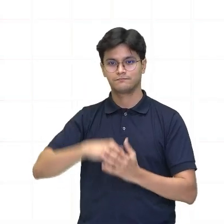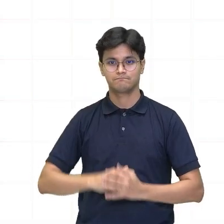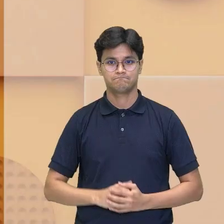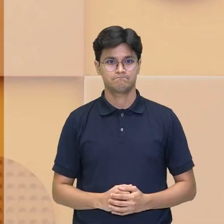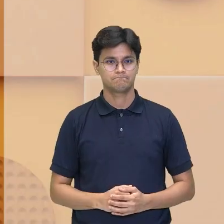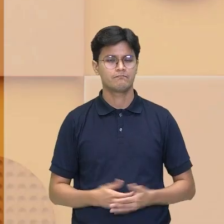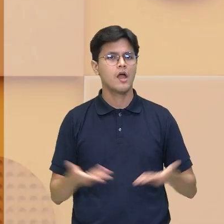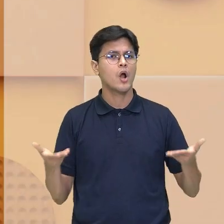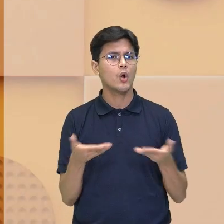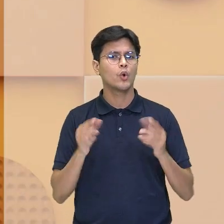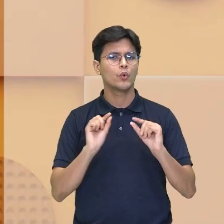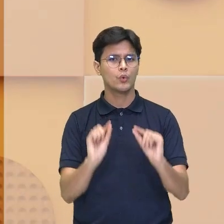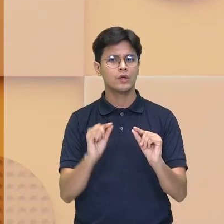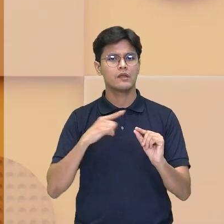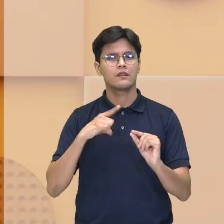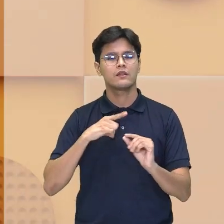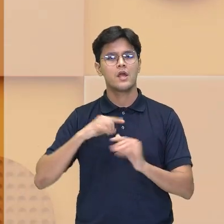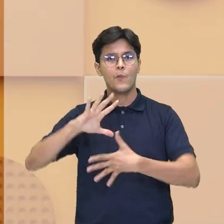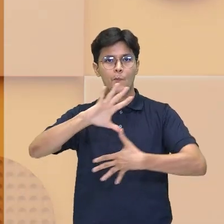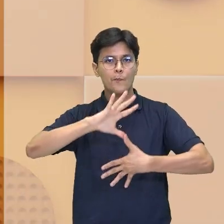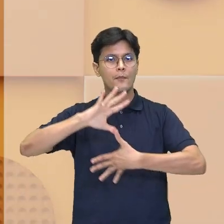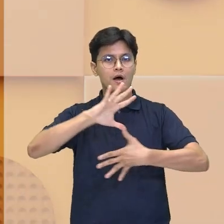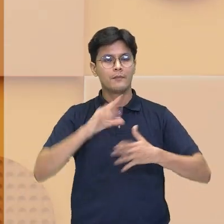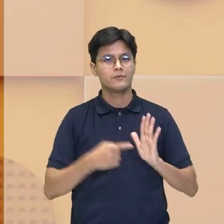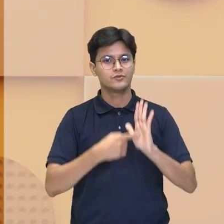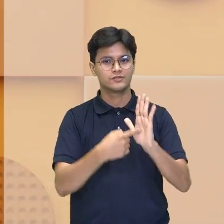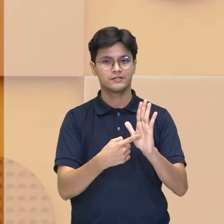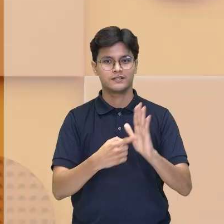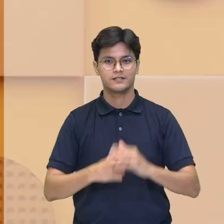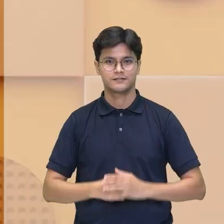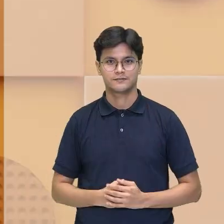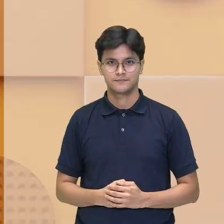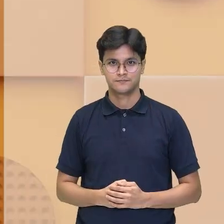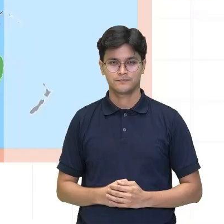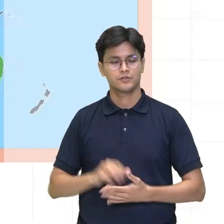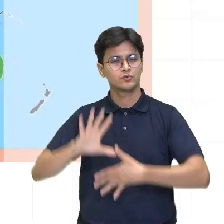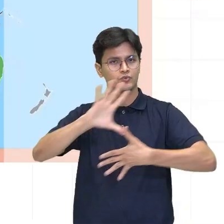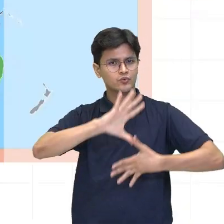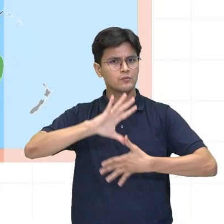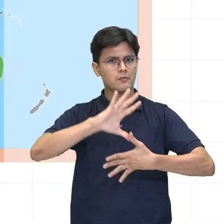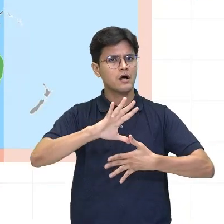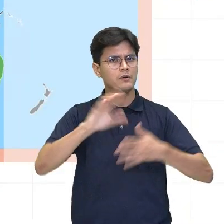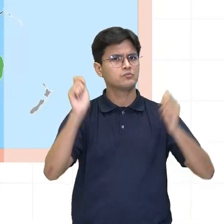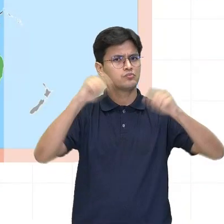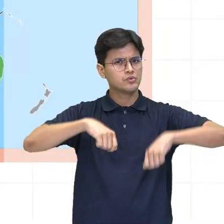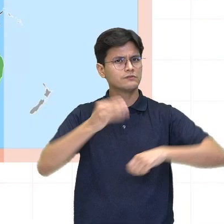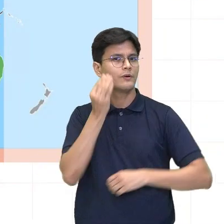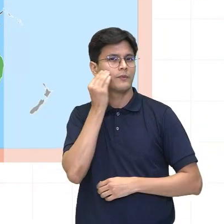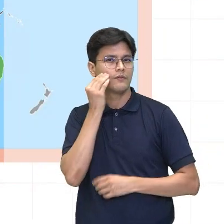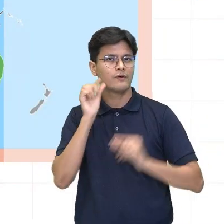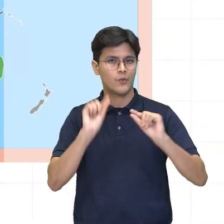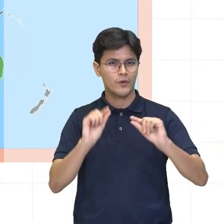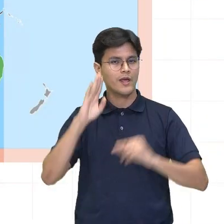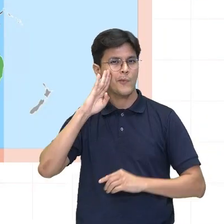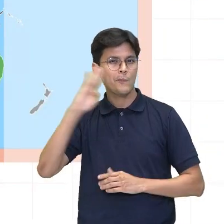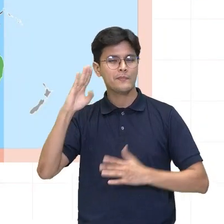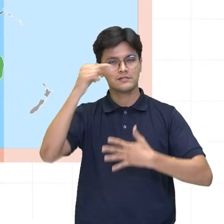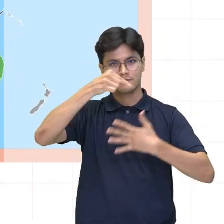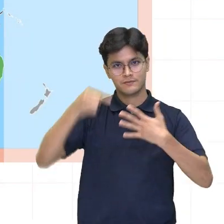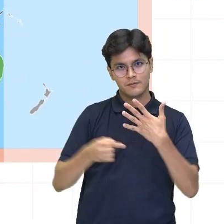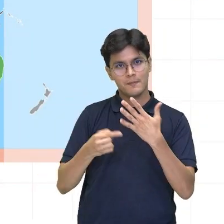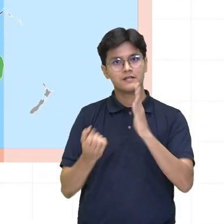agora, nós temos aí um mapa para mostrar para vocês, e nesse mapa nós podemos observar os principais